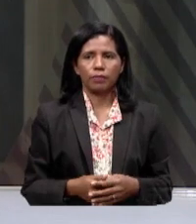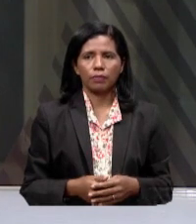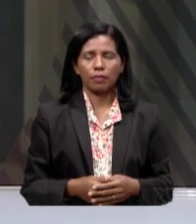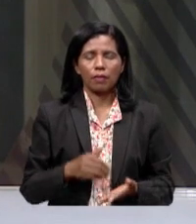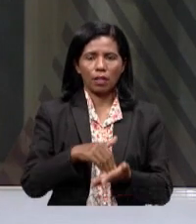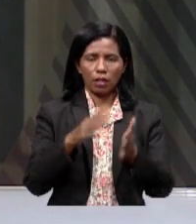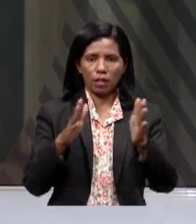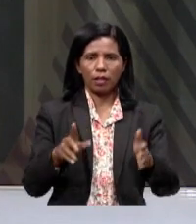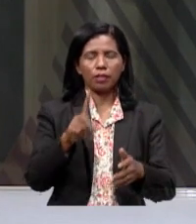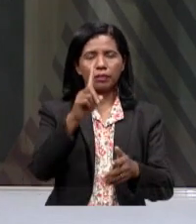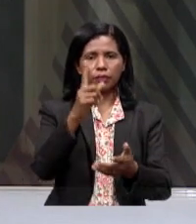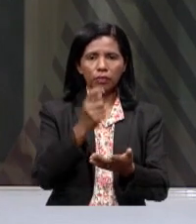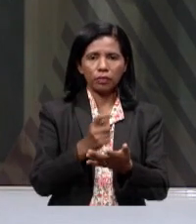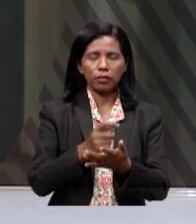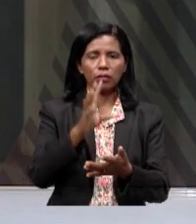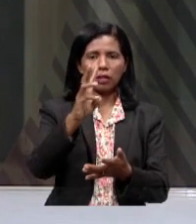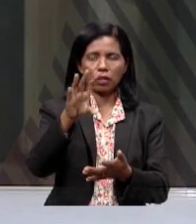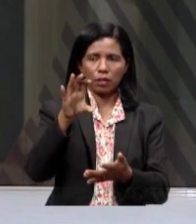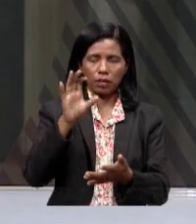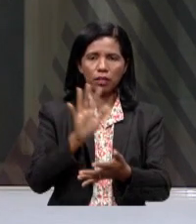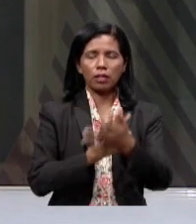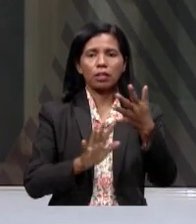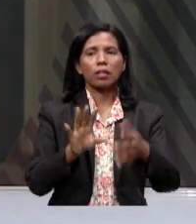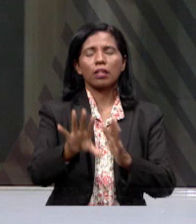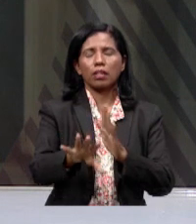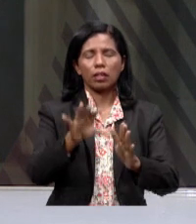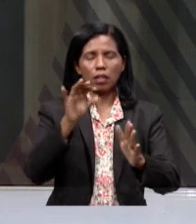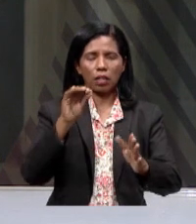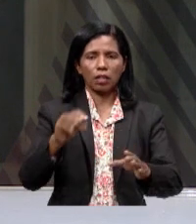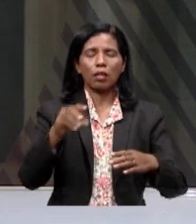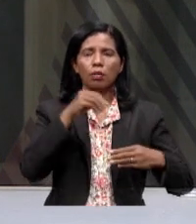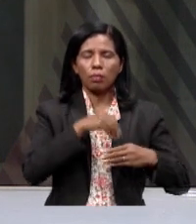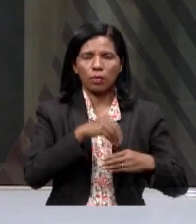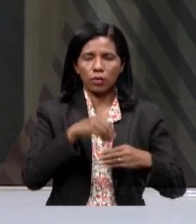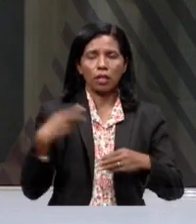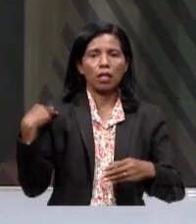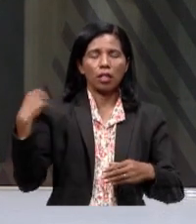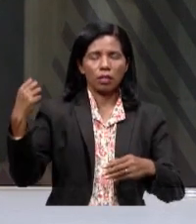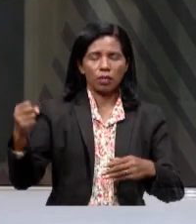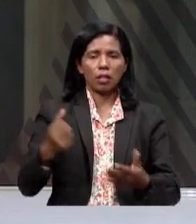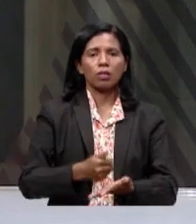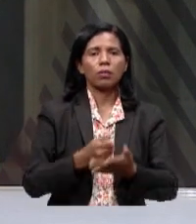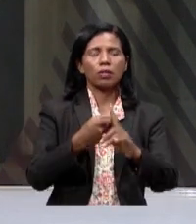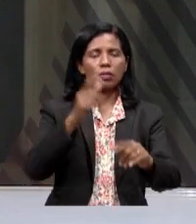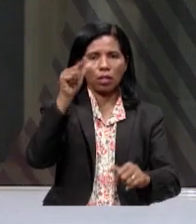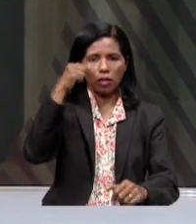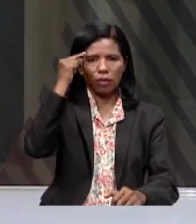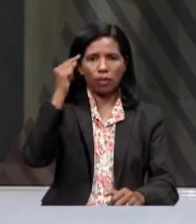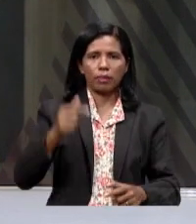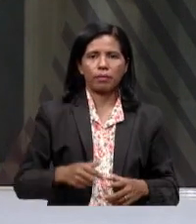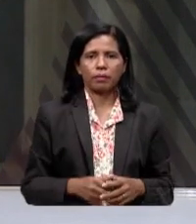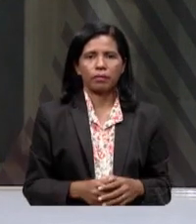Estudante reunida tus neng resing selecionado ba bolsa hagbit no parcial husi guvarno.